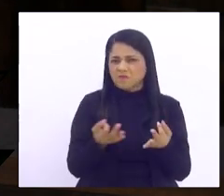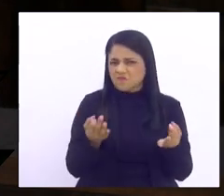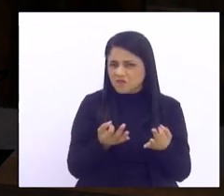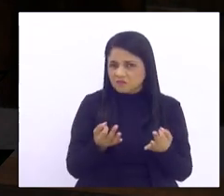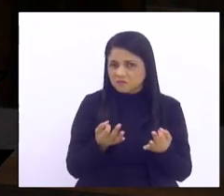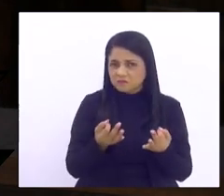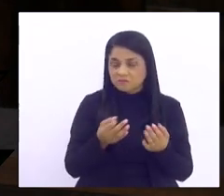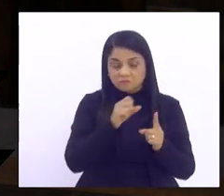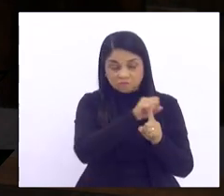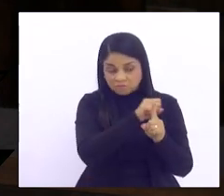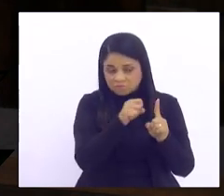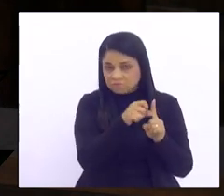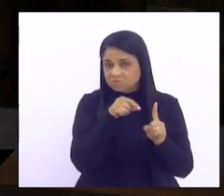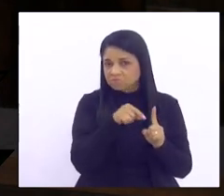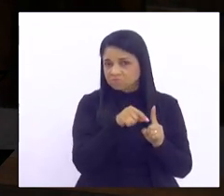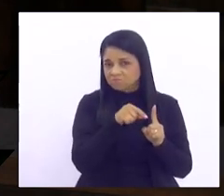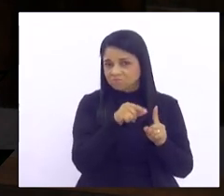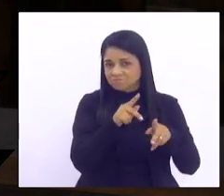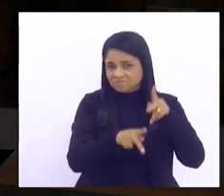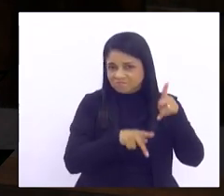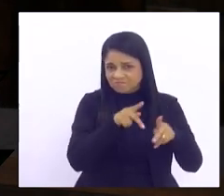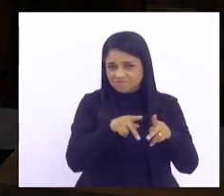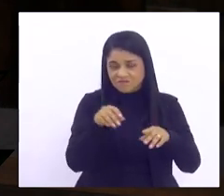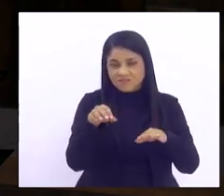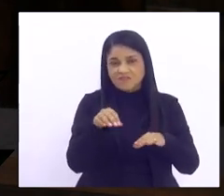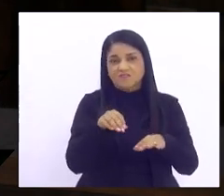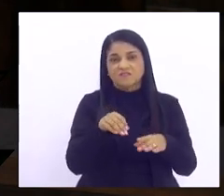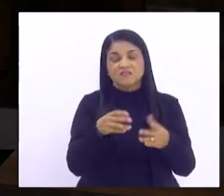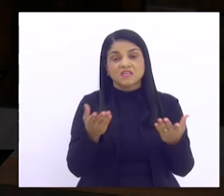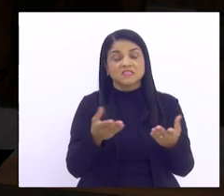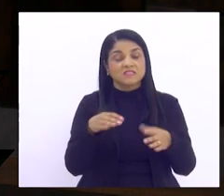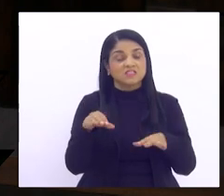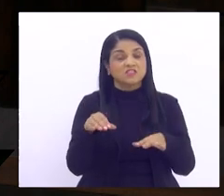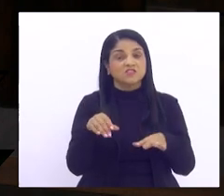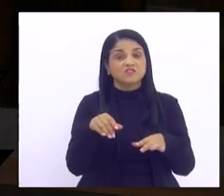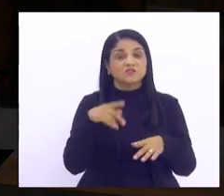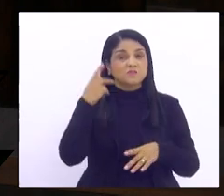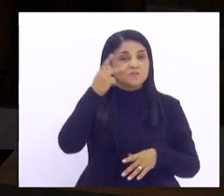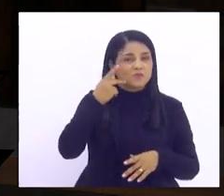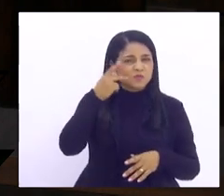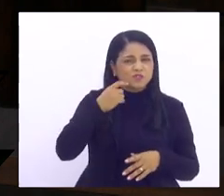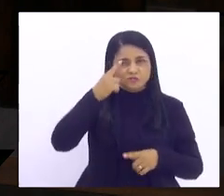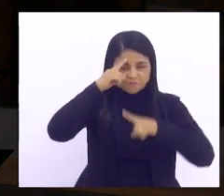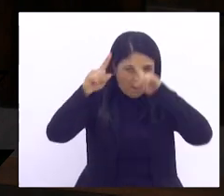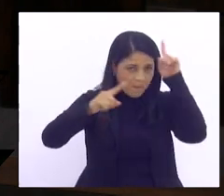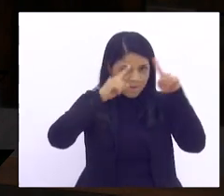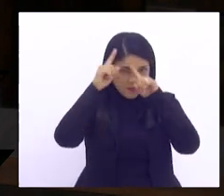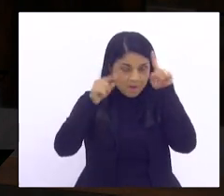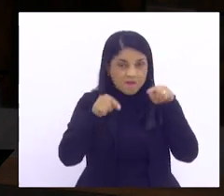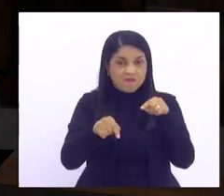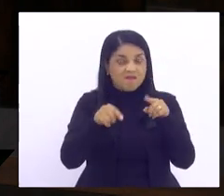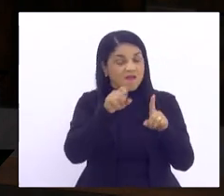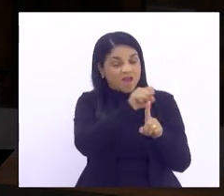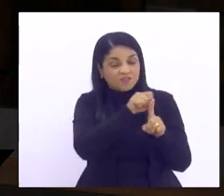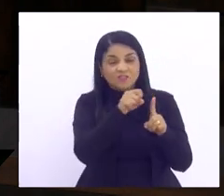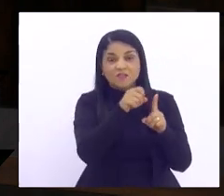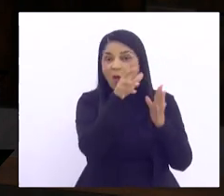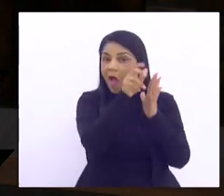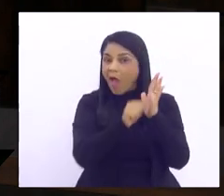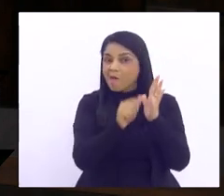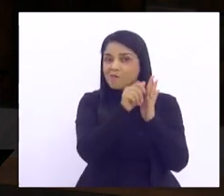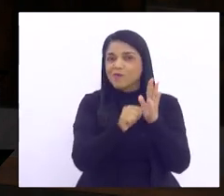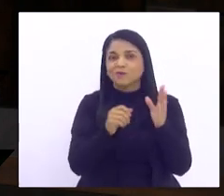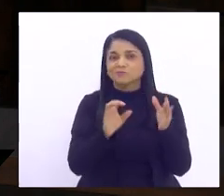essa sociedade que esses engenheiros sociais inventaram e que só existe na cabeça deles, nessa sociedade o aborto é